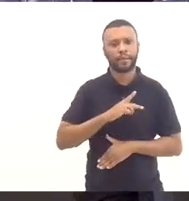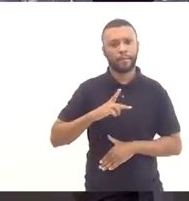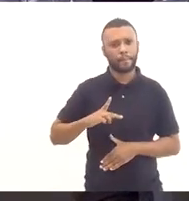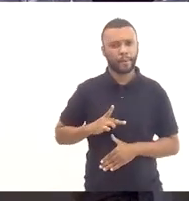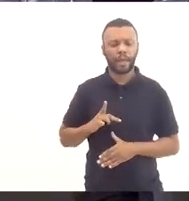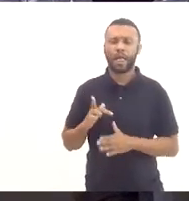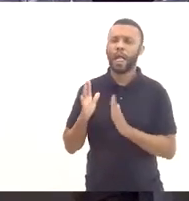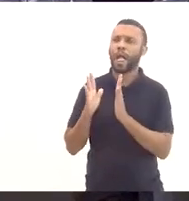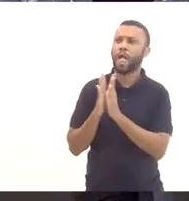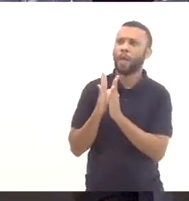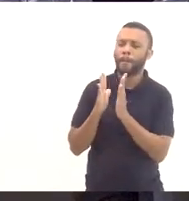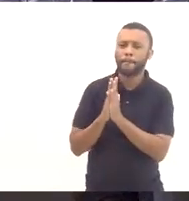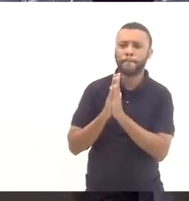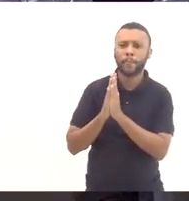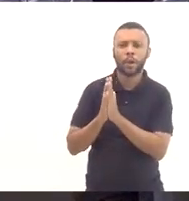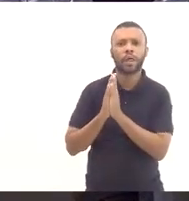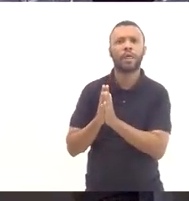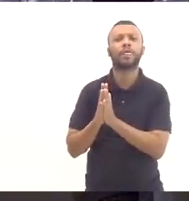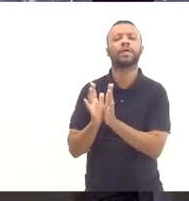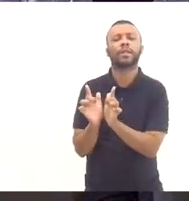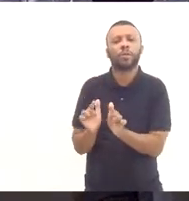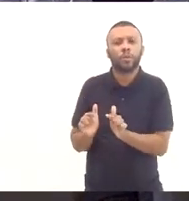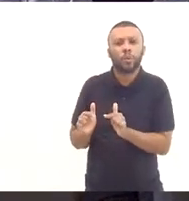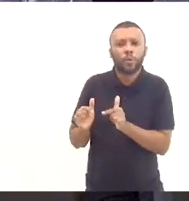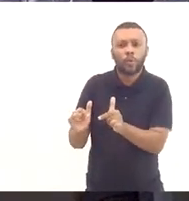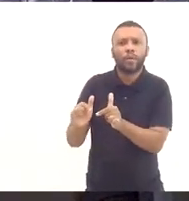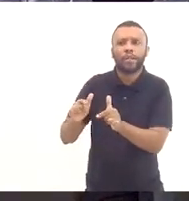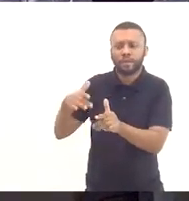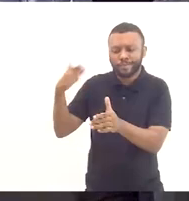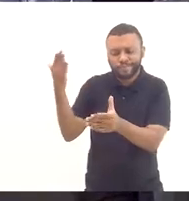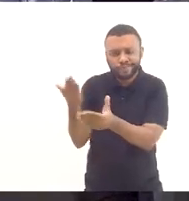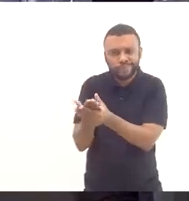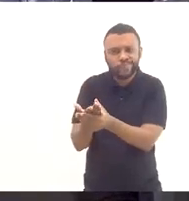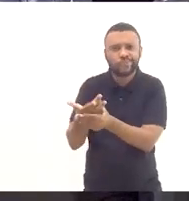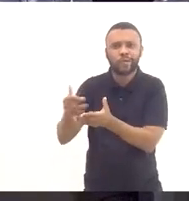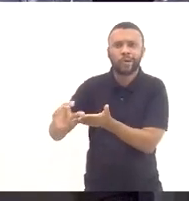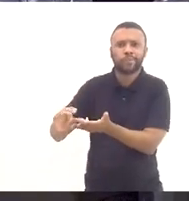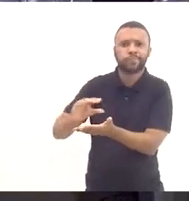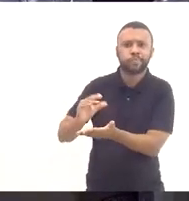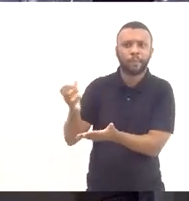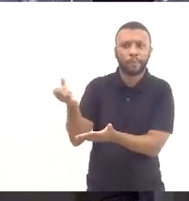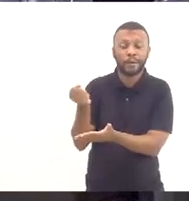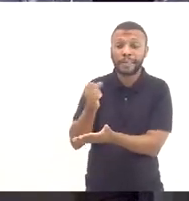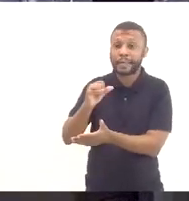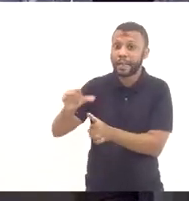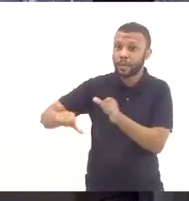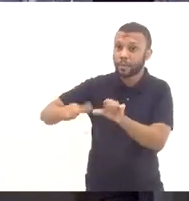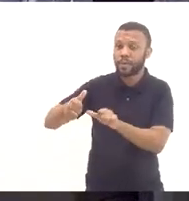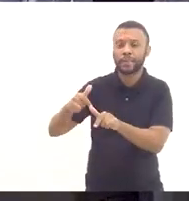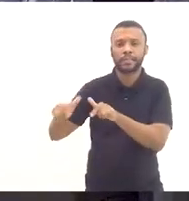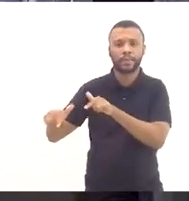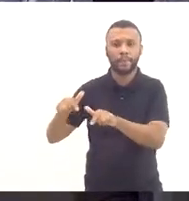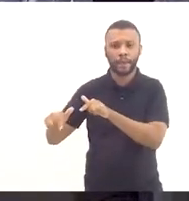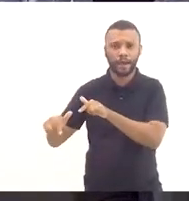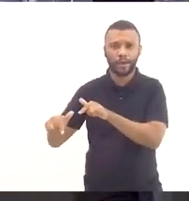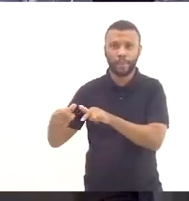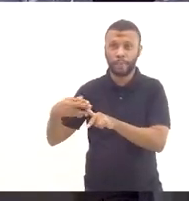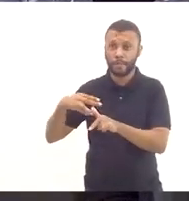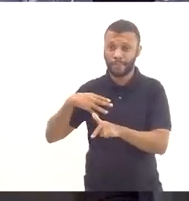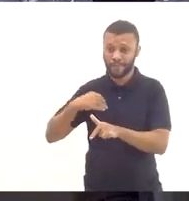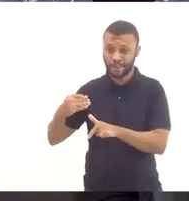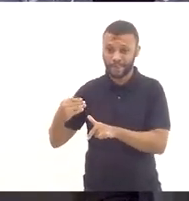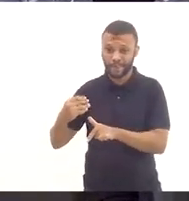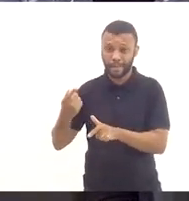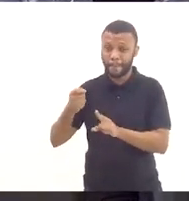implorando para que eles executem o alimento do meu filho se ele troca de emprego meu filho ficar sem alimento